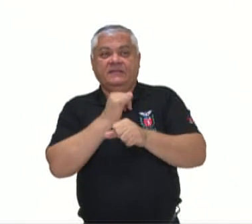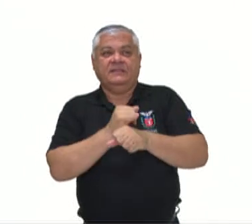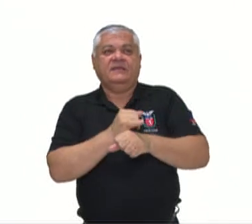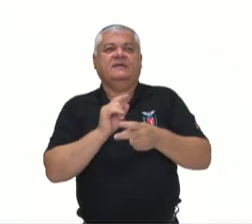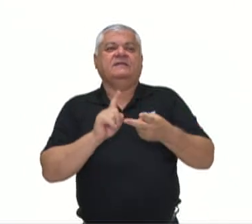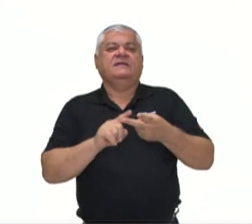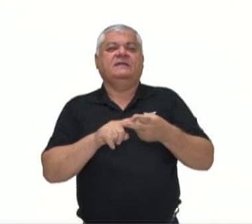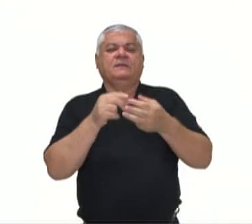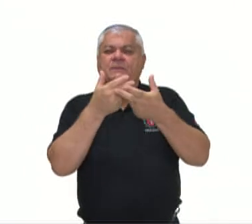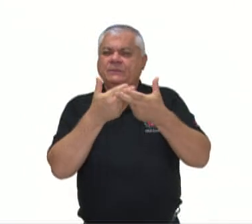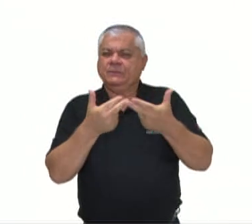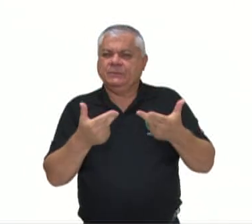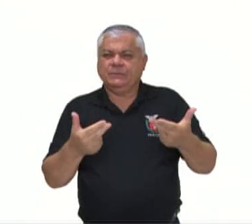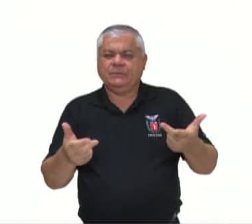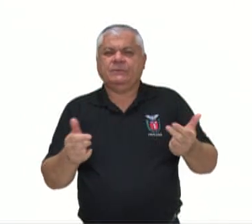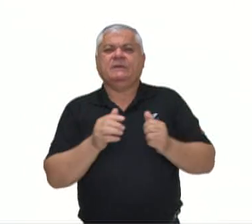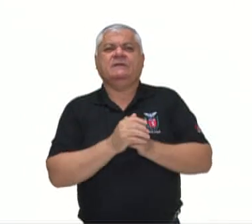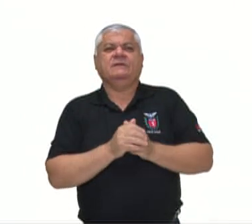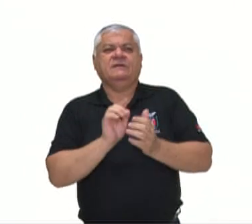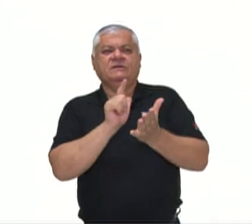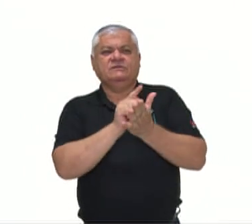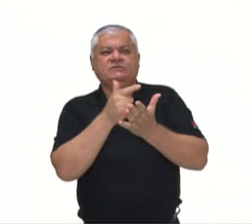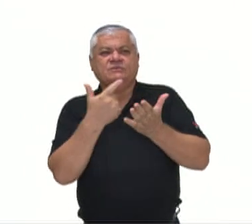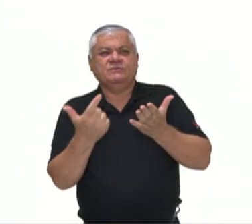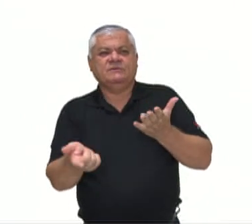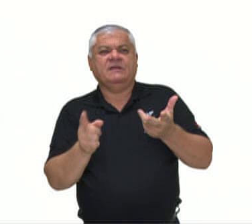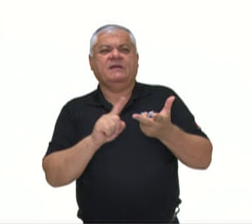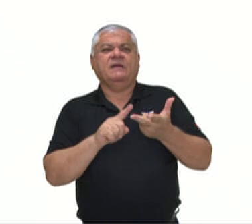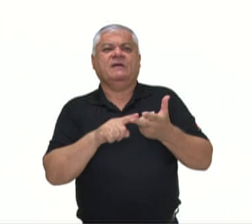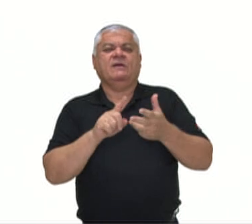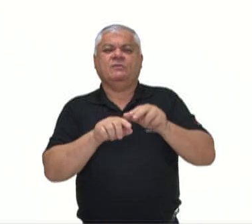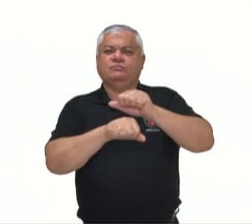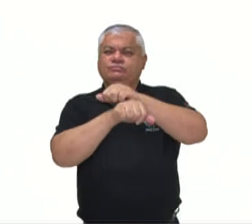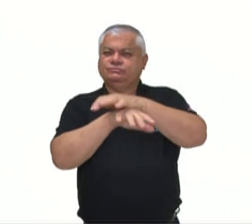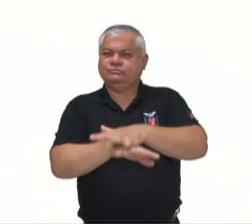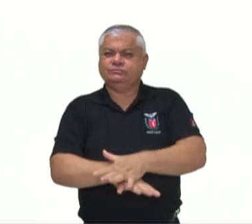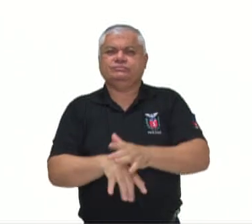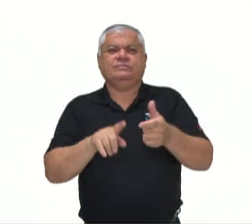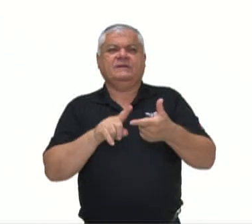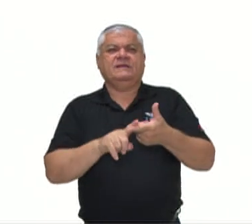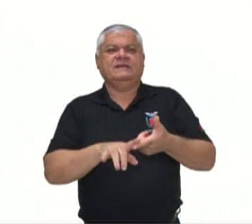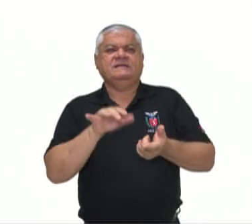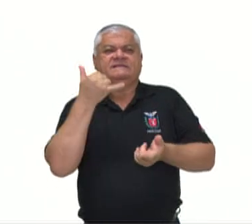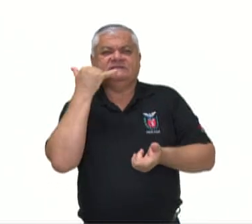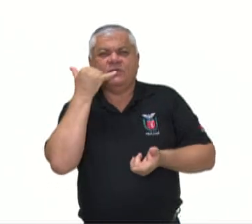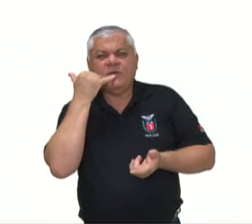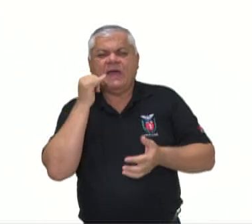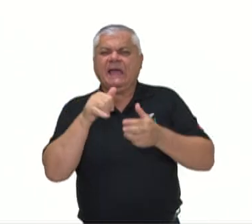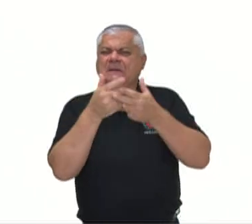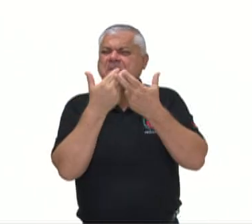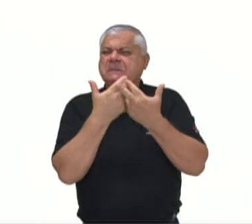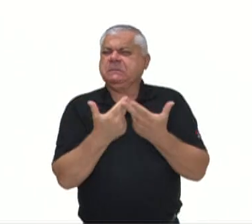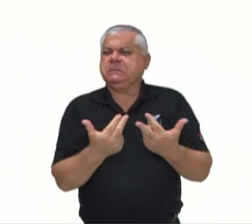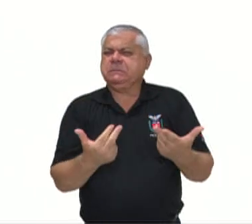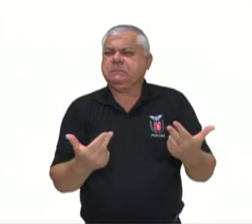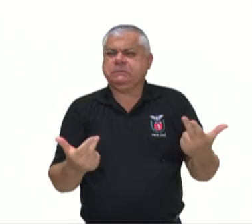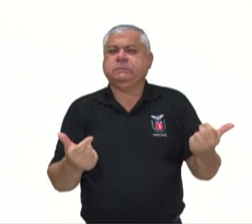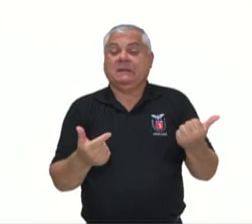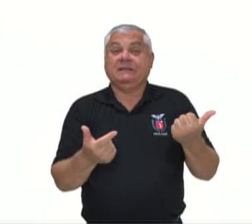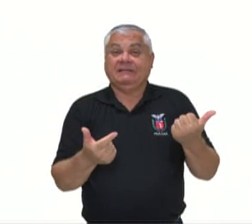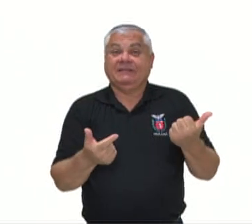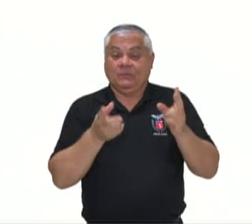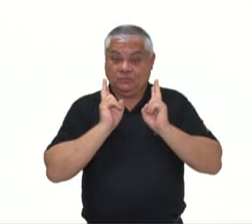portals, news sites, fast data speeds, multimedia access points. Então, as mesmas coisas que tiveram